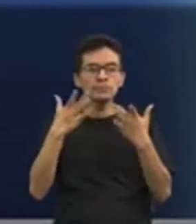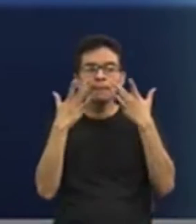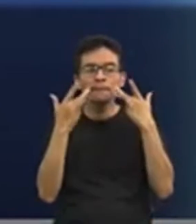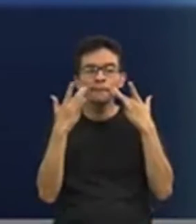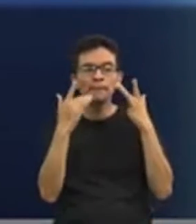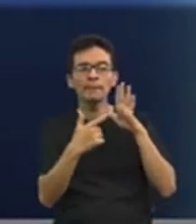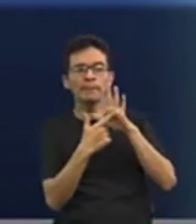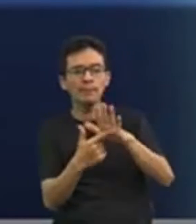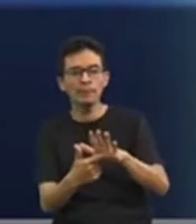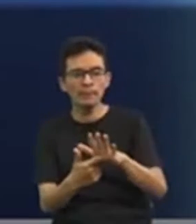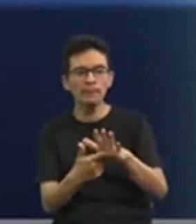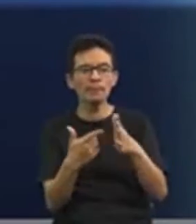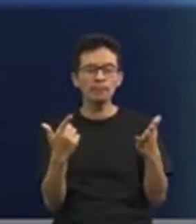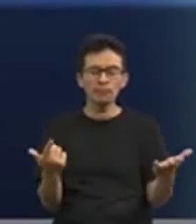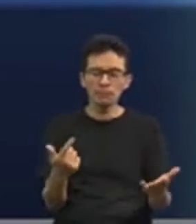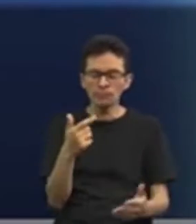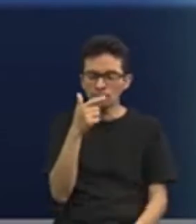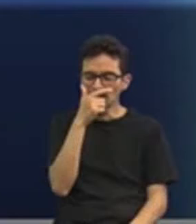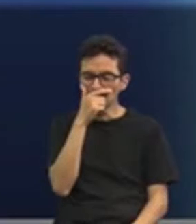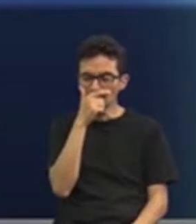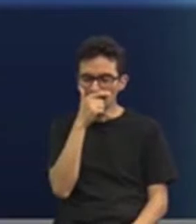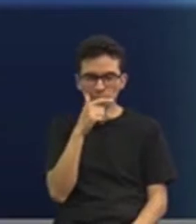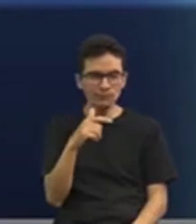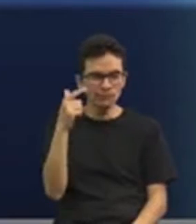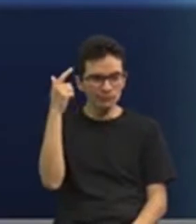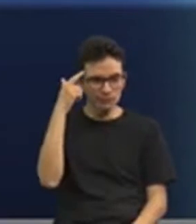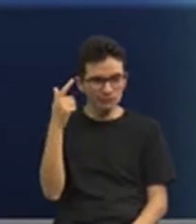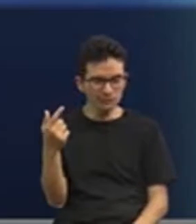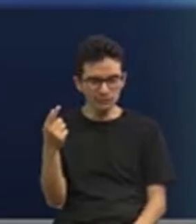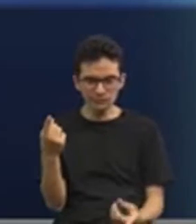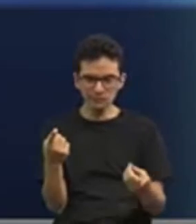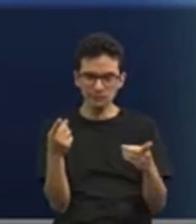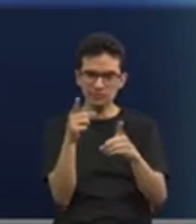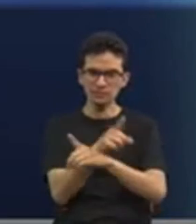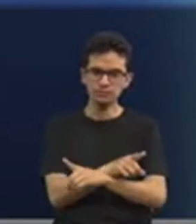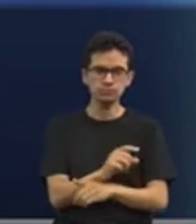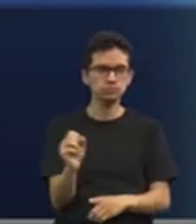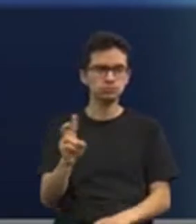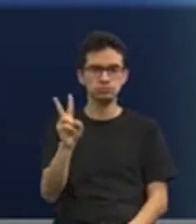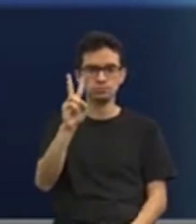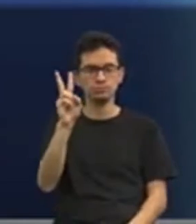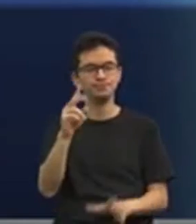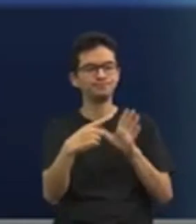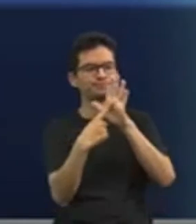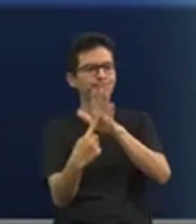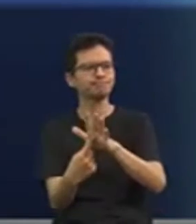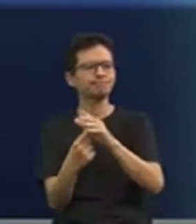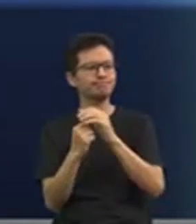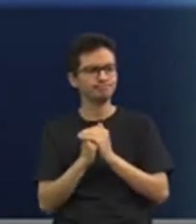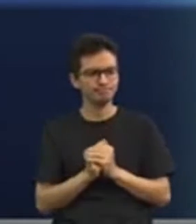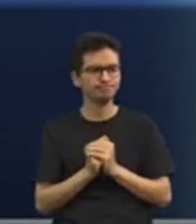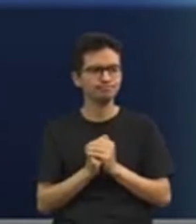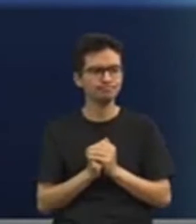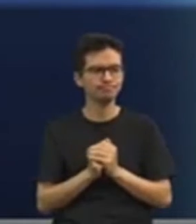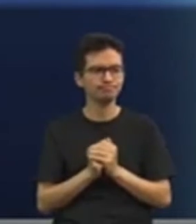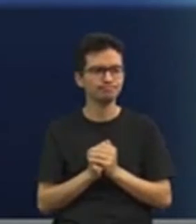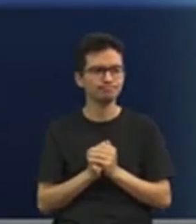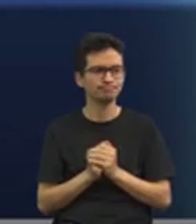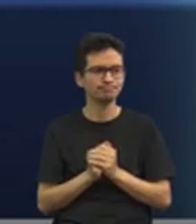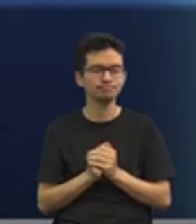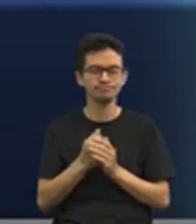a peça ensina muito bem ele fala que inversão de valores que a peça ensina a ele pede para gente